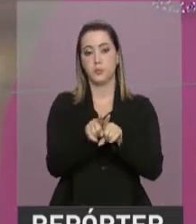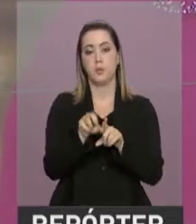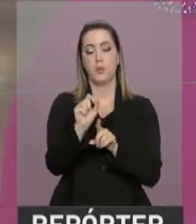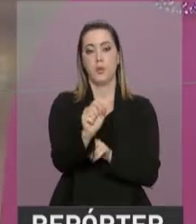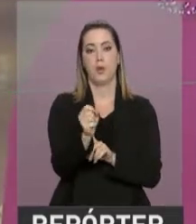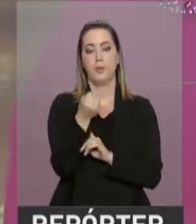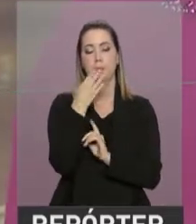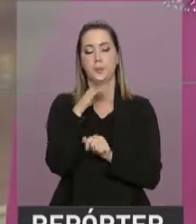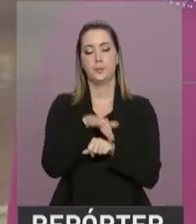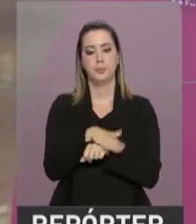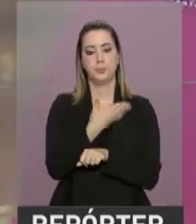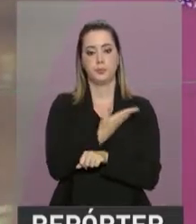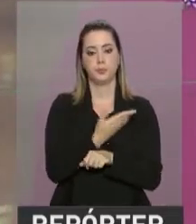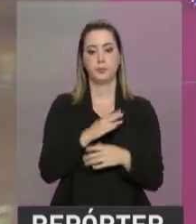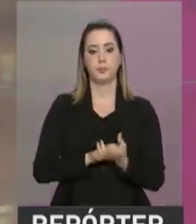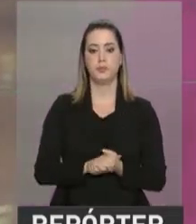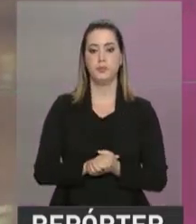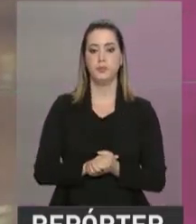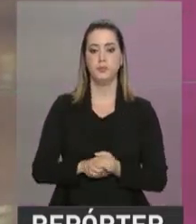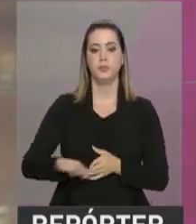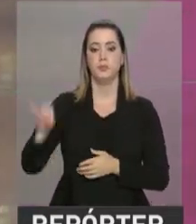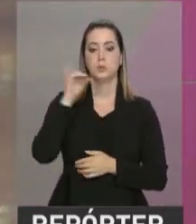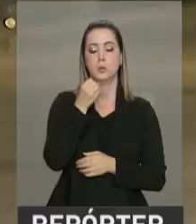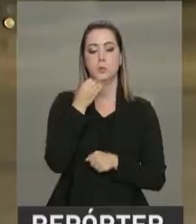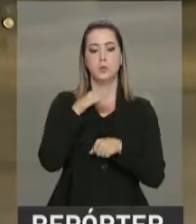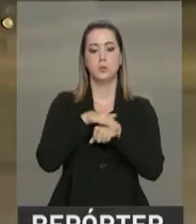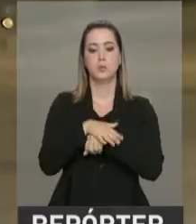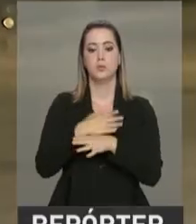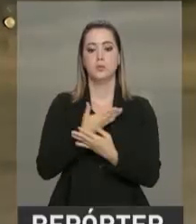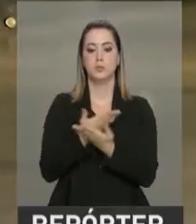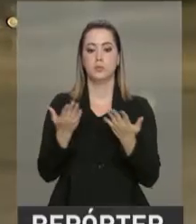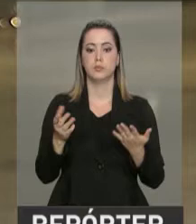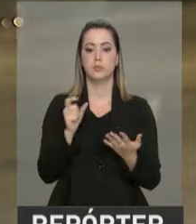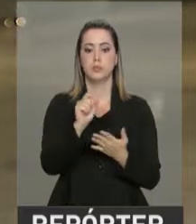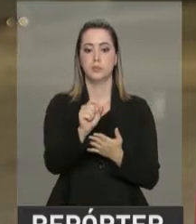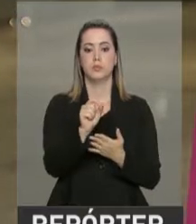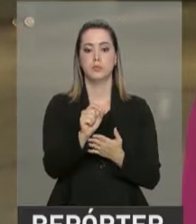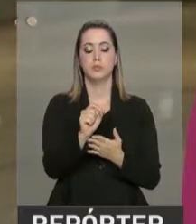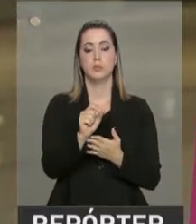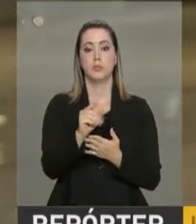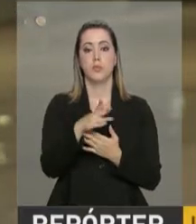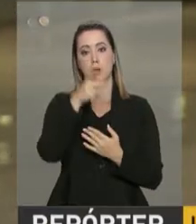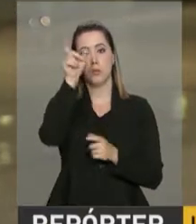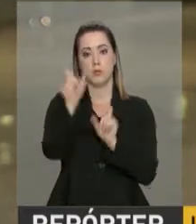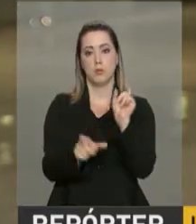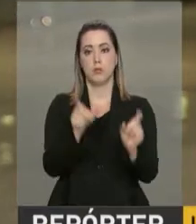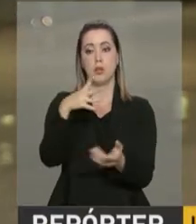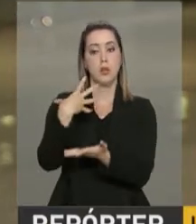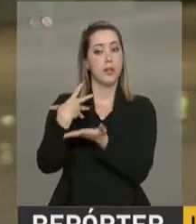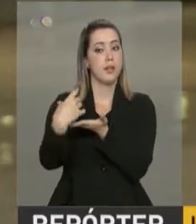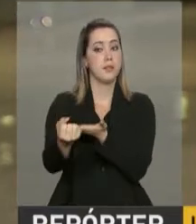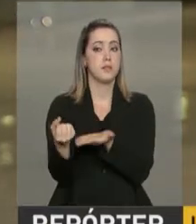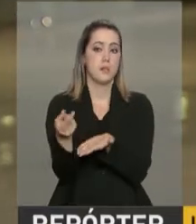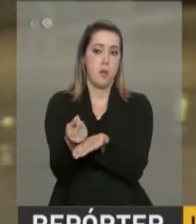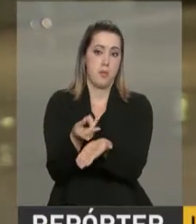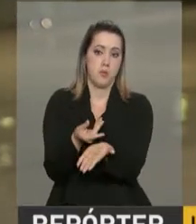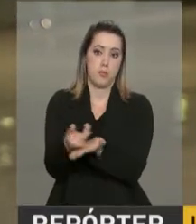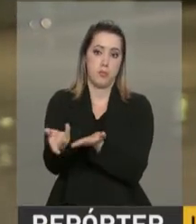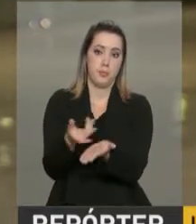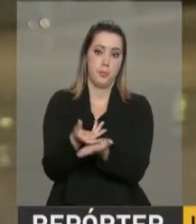esse assunto boa noite lã lajes é luiz boa noite boa noite a todos entre os beneficiados pela liberação desses recursos